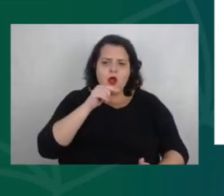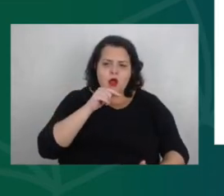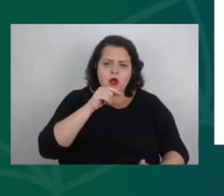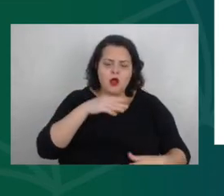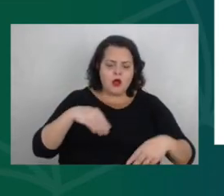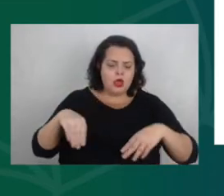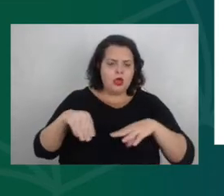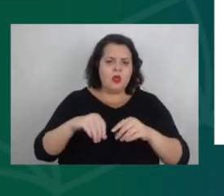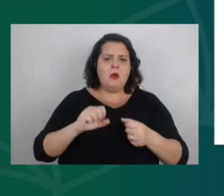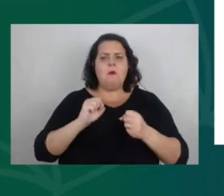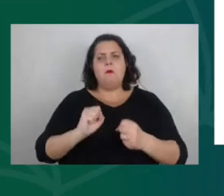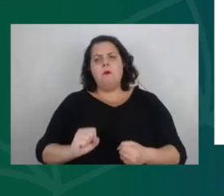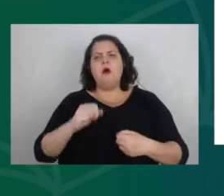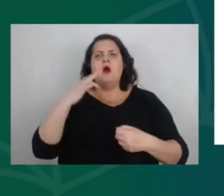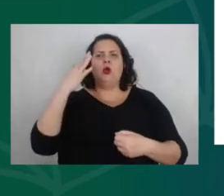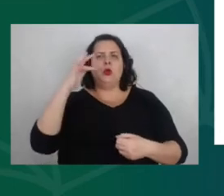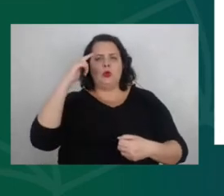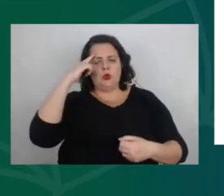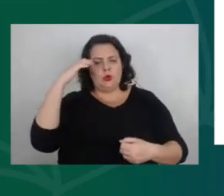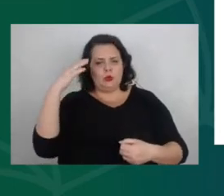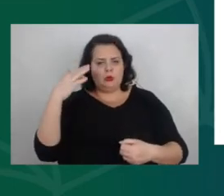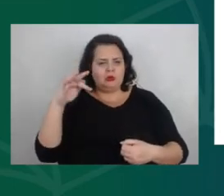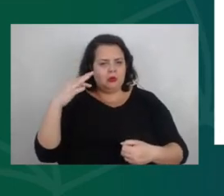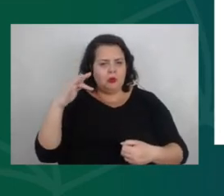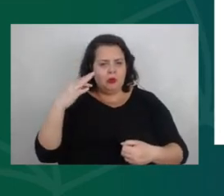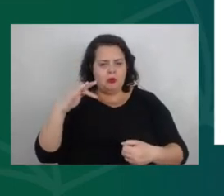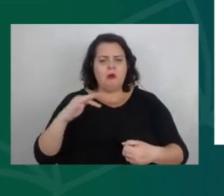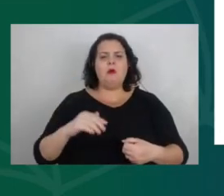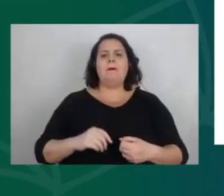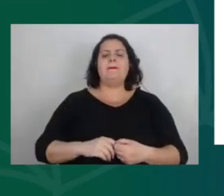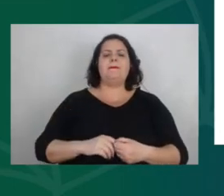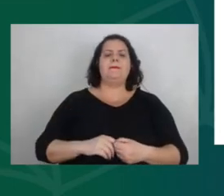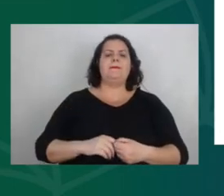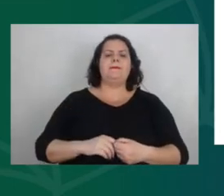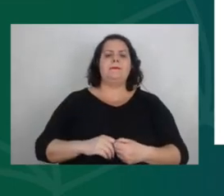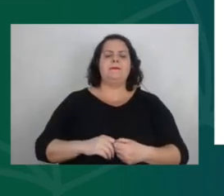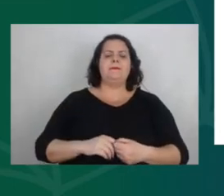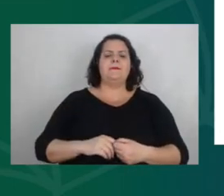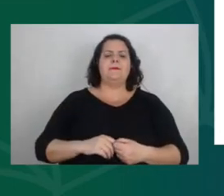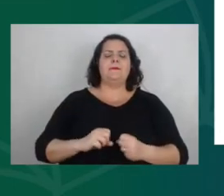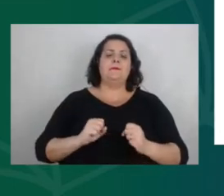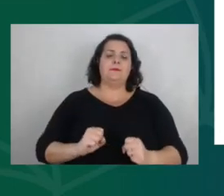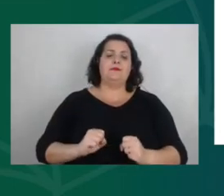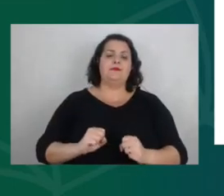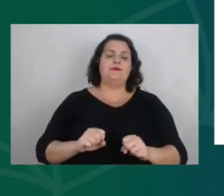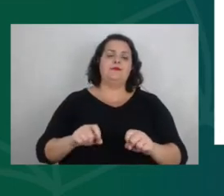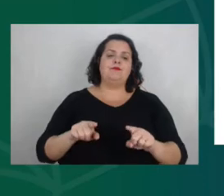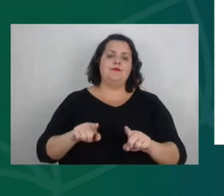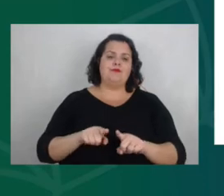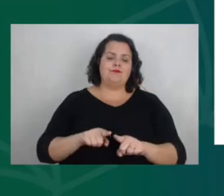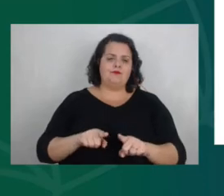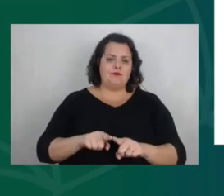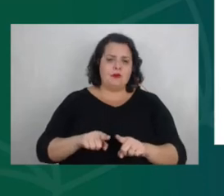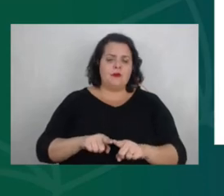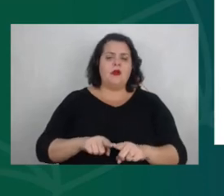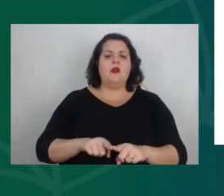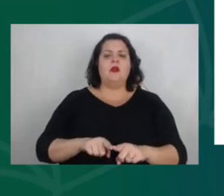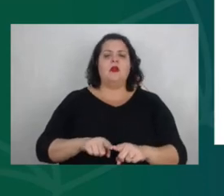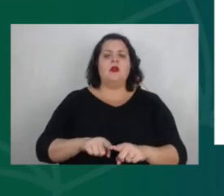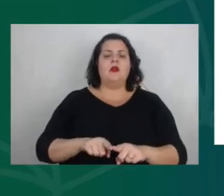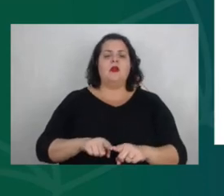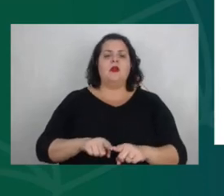cabeça, entre aspas, uma simples dor de cabeça, até o surgimento de um processo